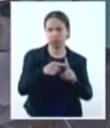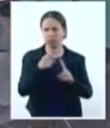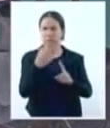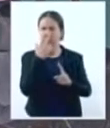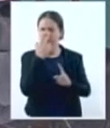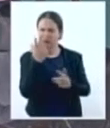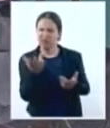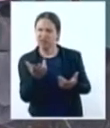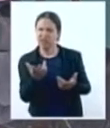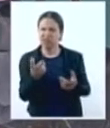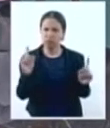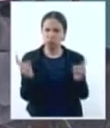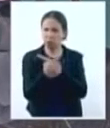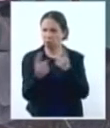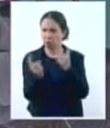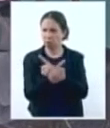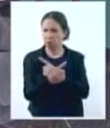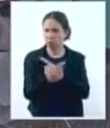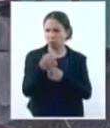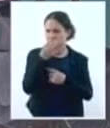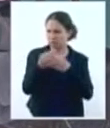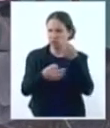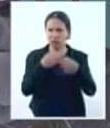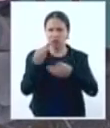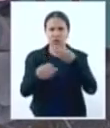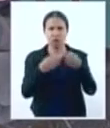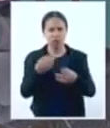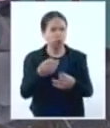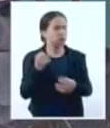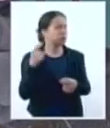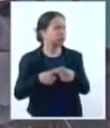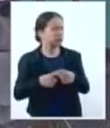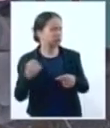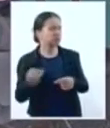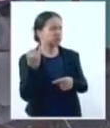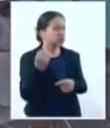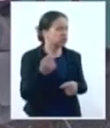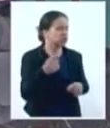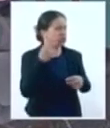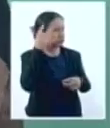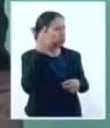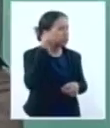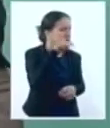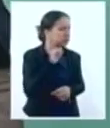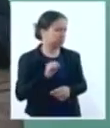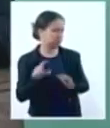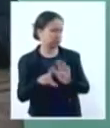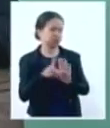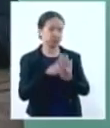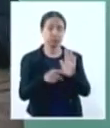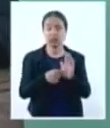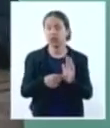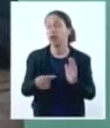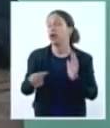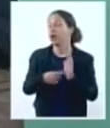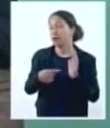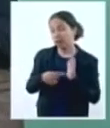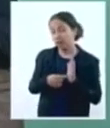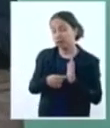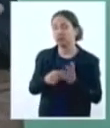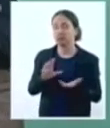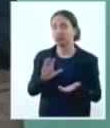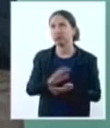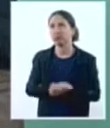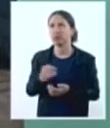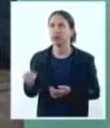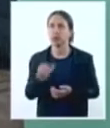explicar rapidamente esse projeto, por que ele é importante para o senhor? Eu acho que o orçamento, ele é uma inovação legislativa, até